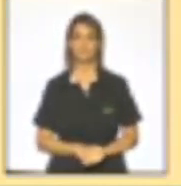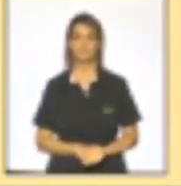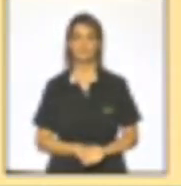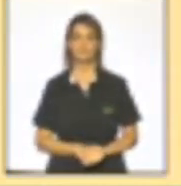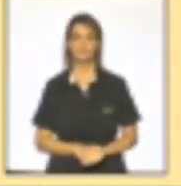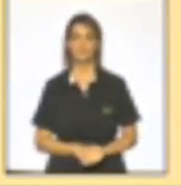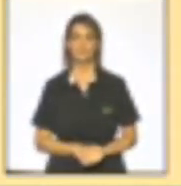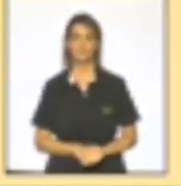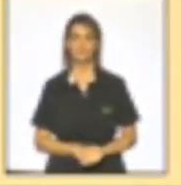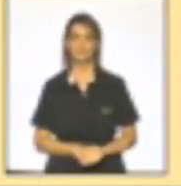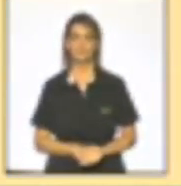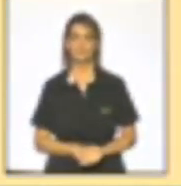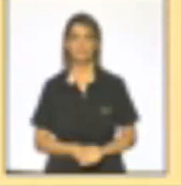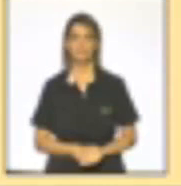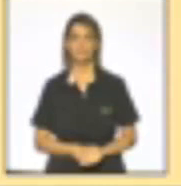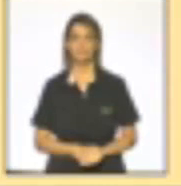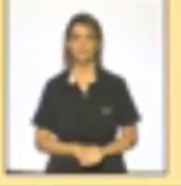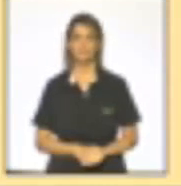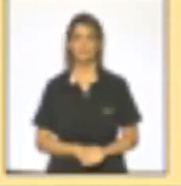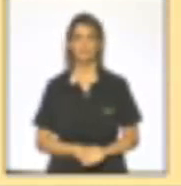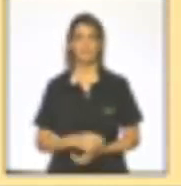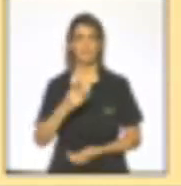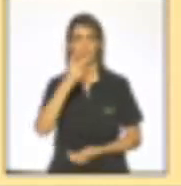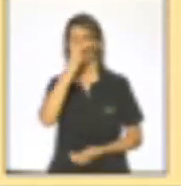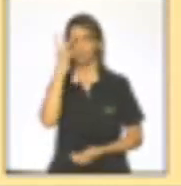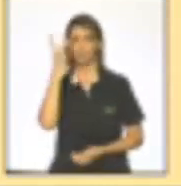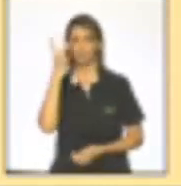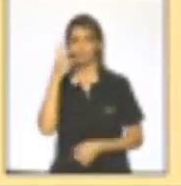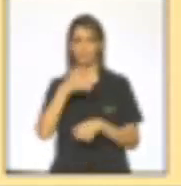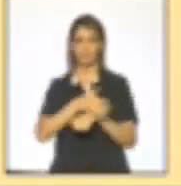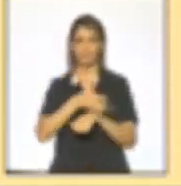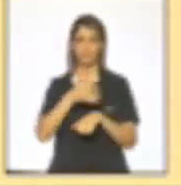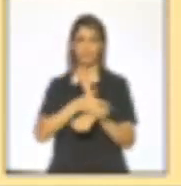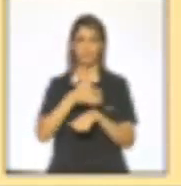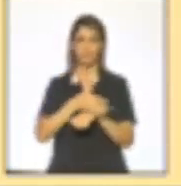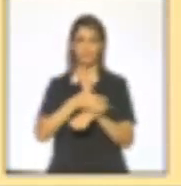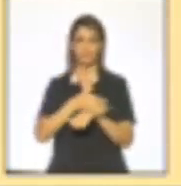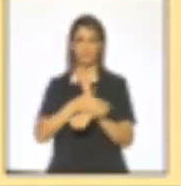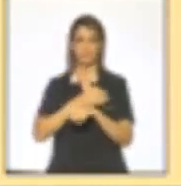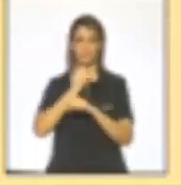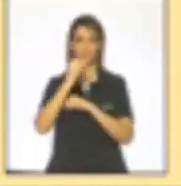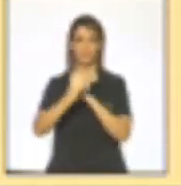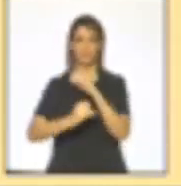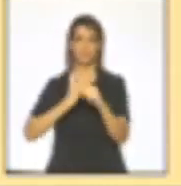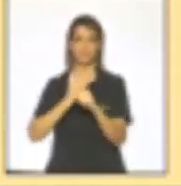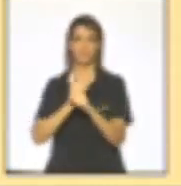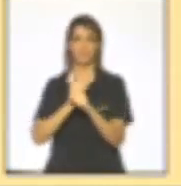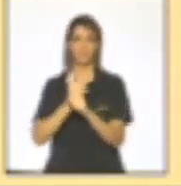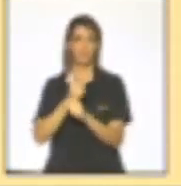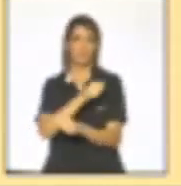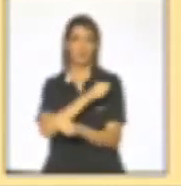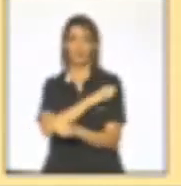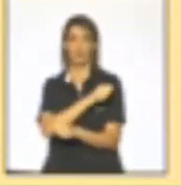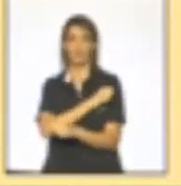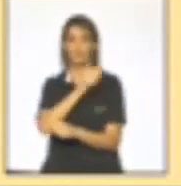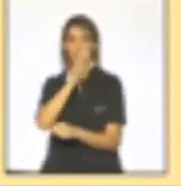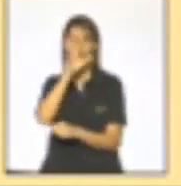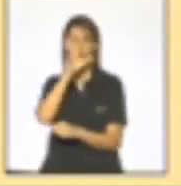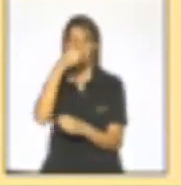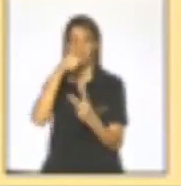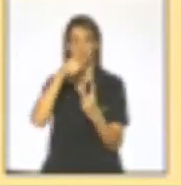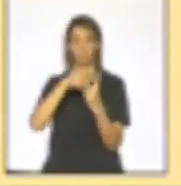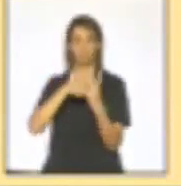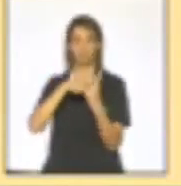Quem está entrando agora no chat, os alunos estão resolvendo essa raiz quadrada